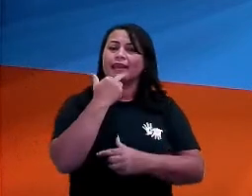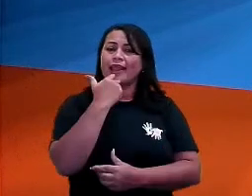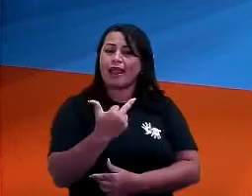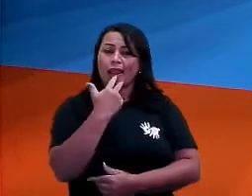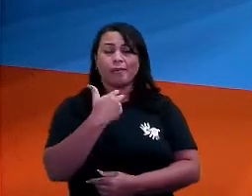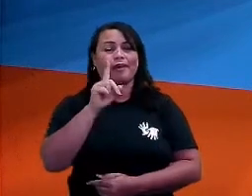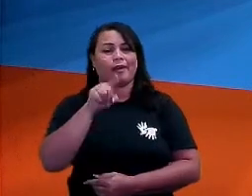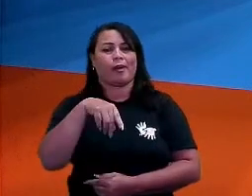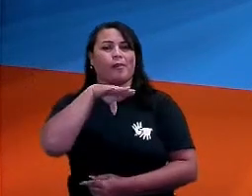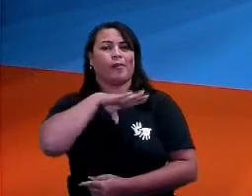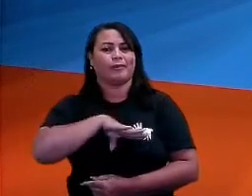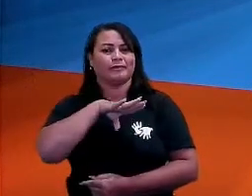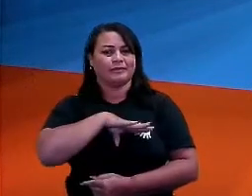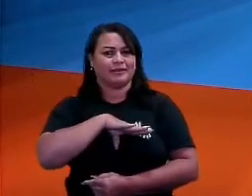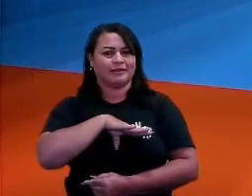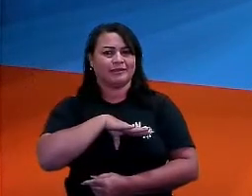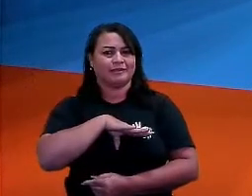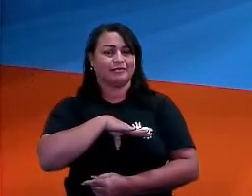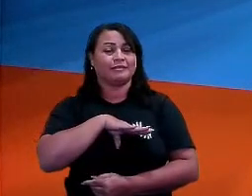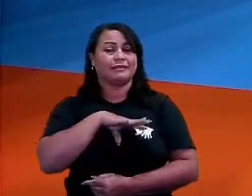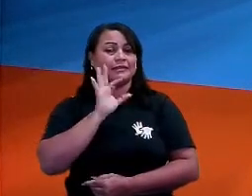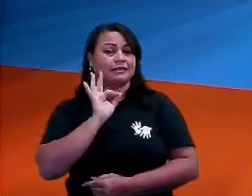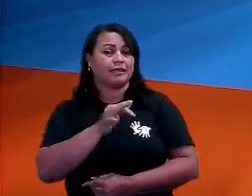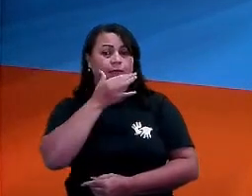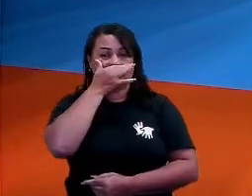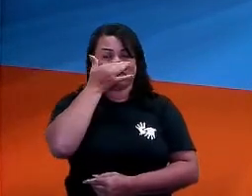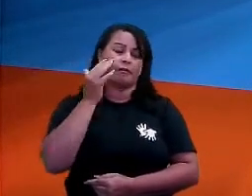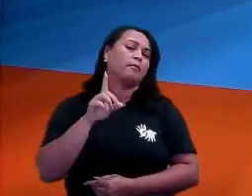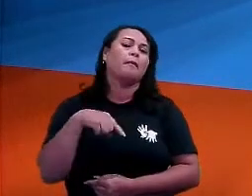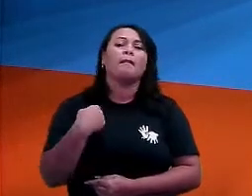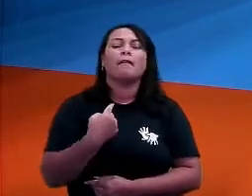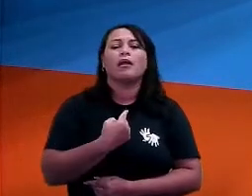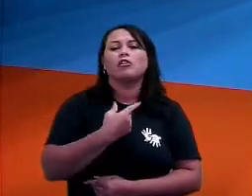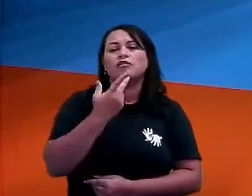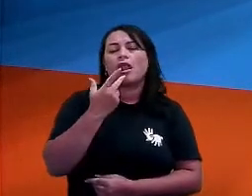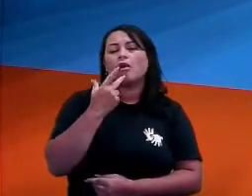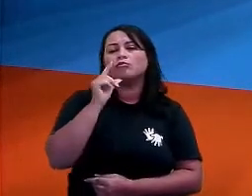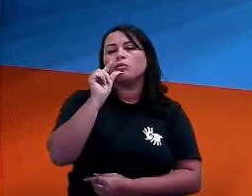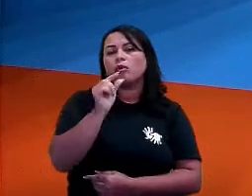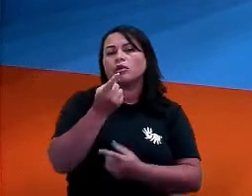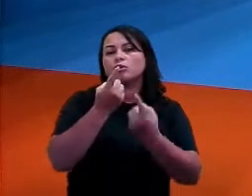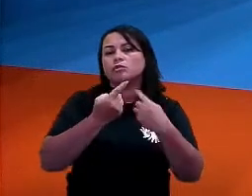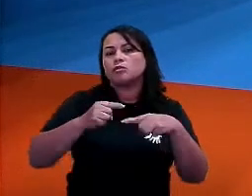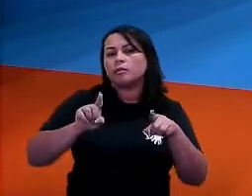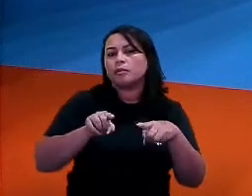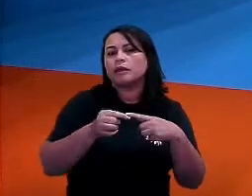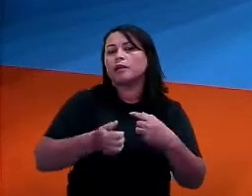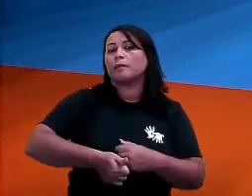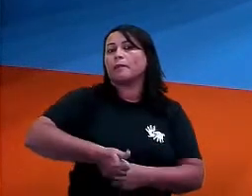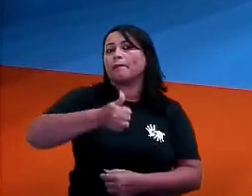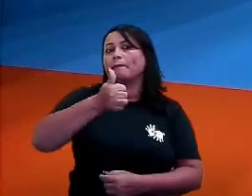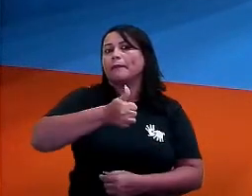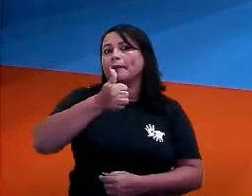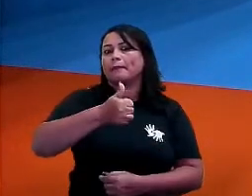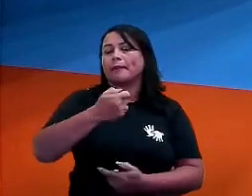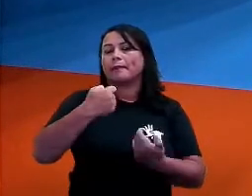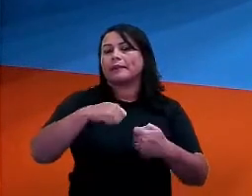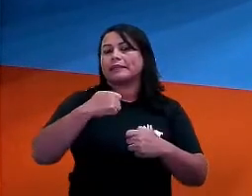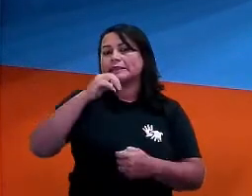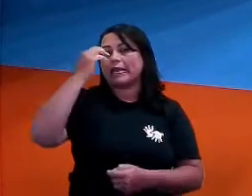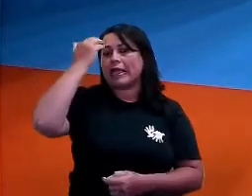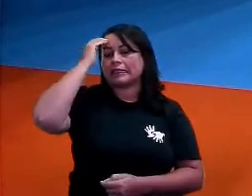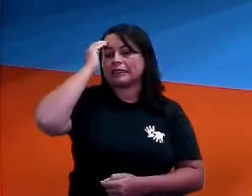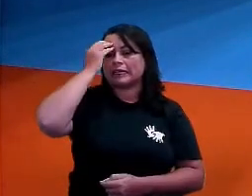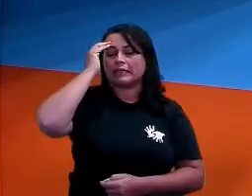o português, tá certo? Então, para a gente falar um pouquinho do hino, primeiro a gente precisa entendê-lo,